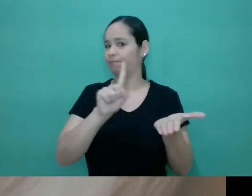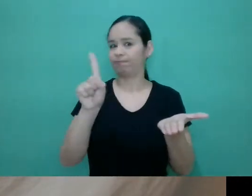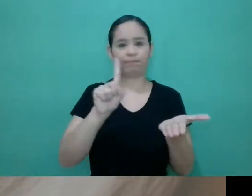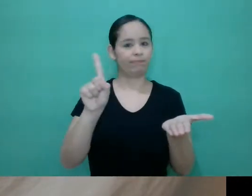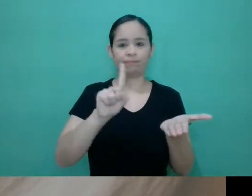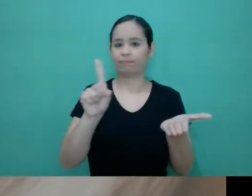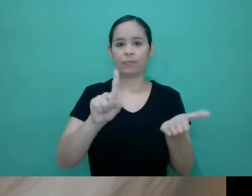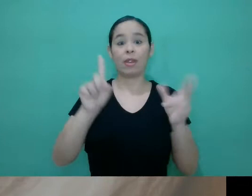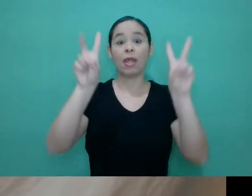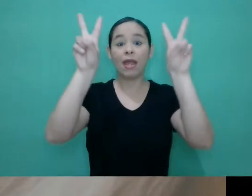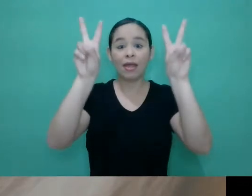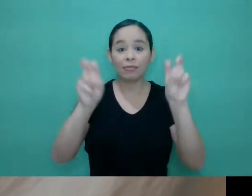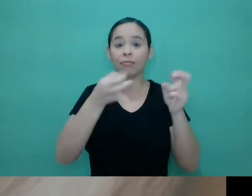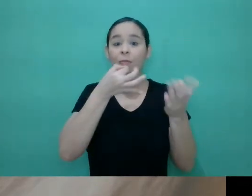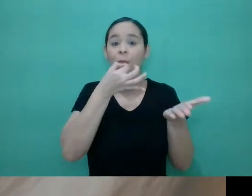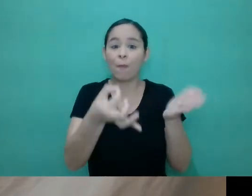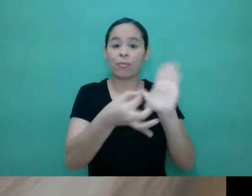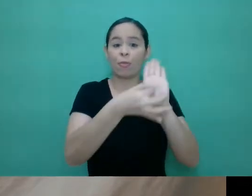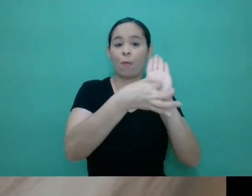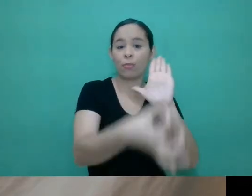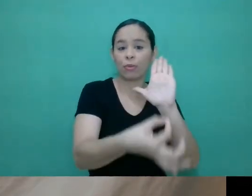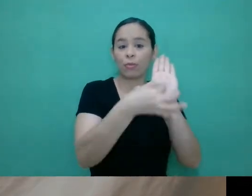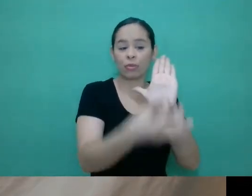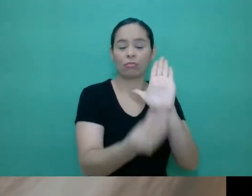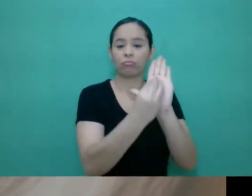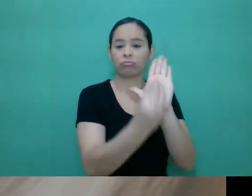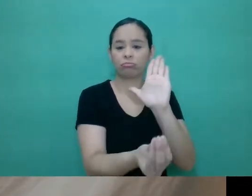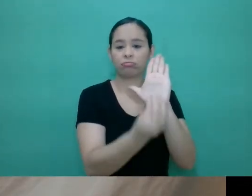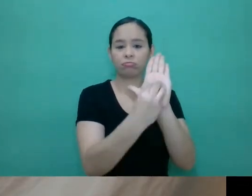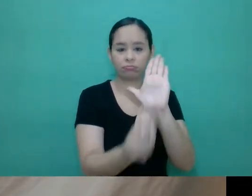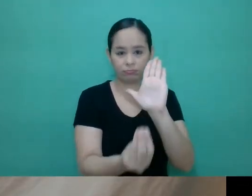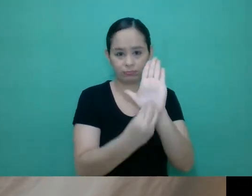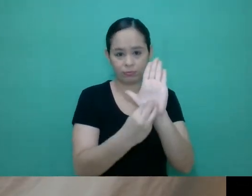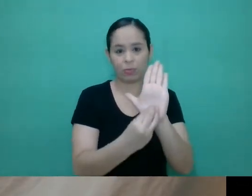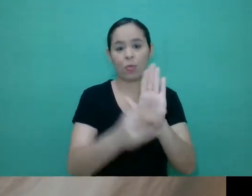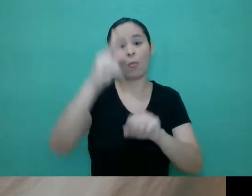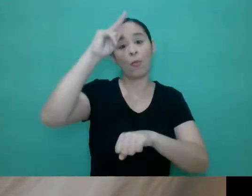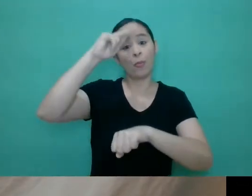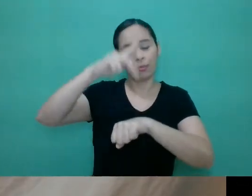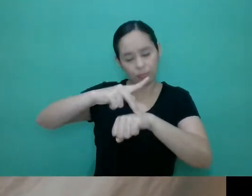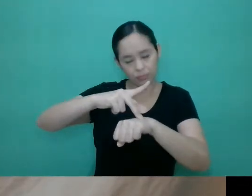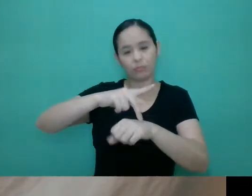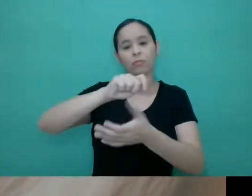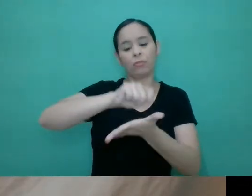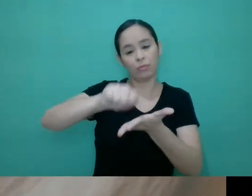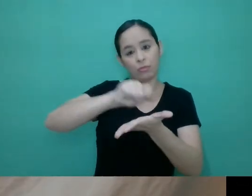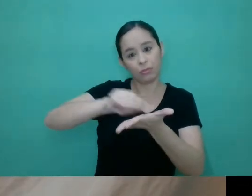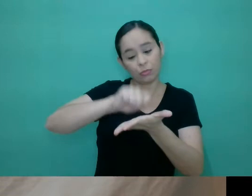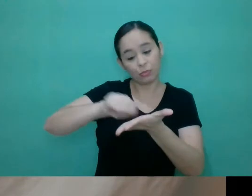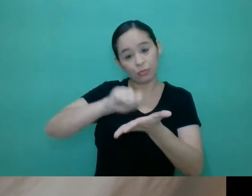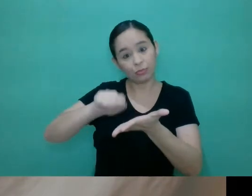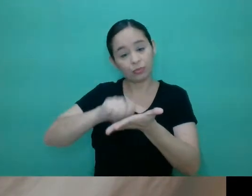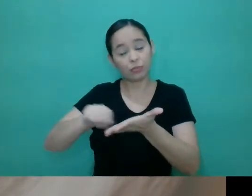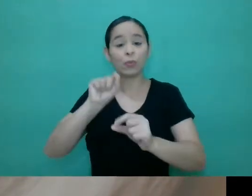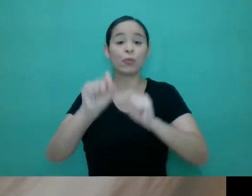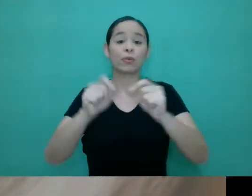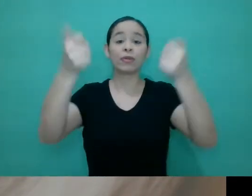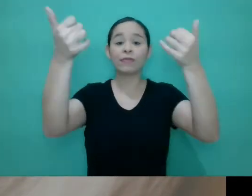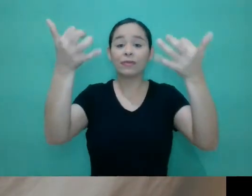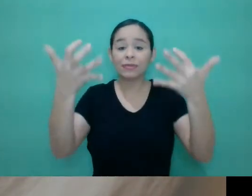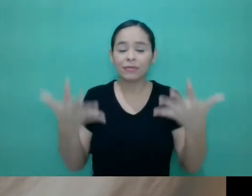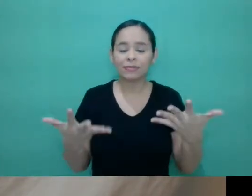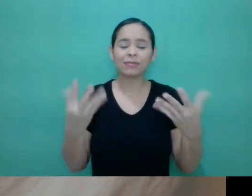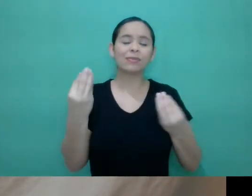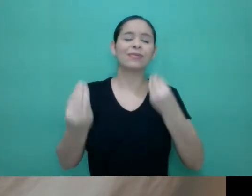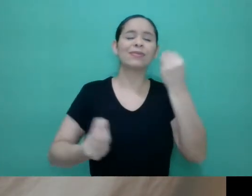acima de tudo, argumentativo, né? O locutor, por exemplo, no ensaio, ele vai dar provas dessa